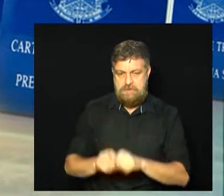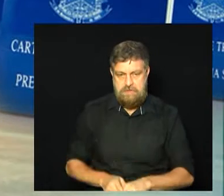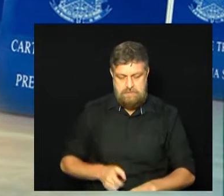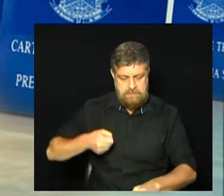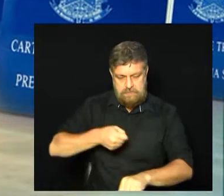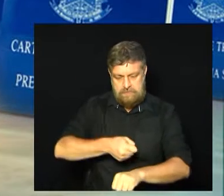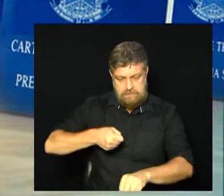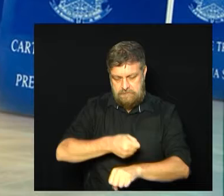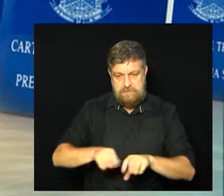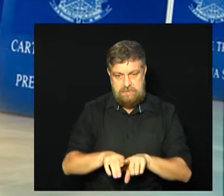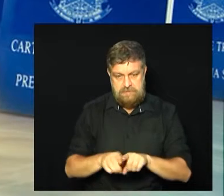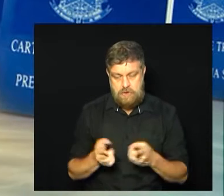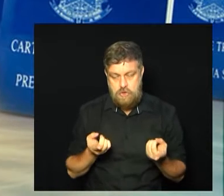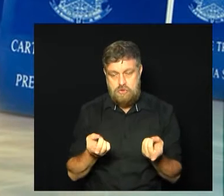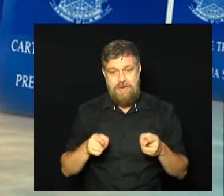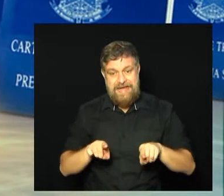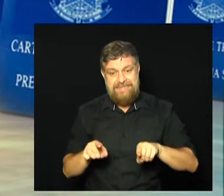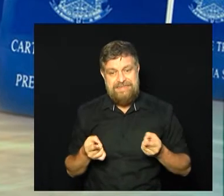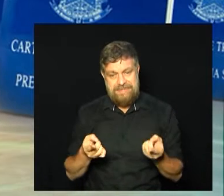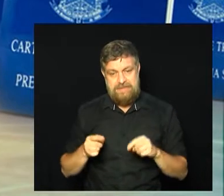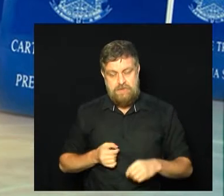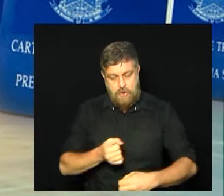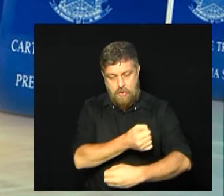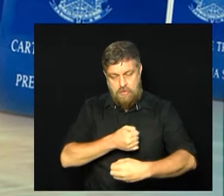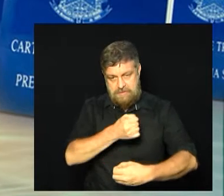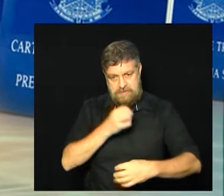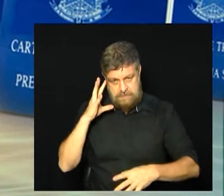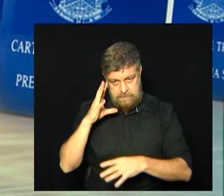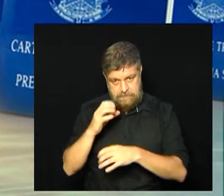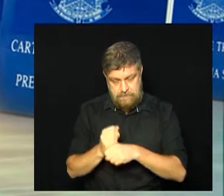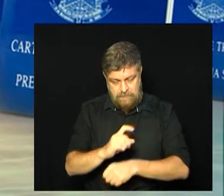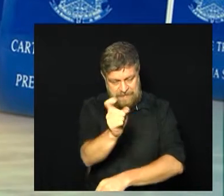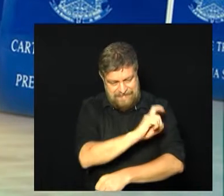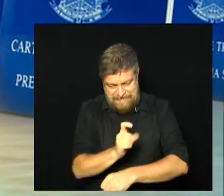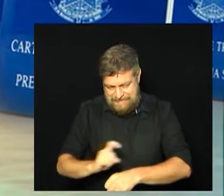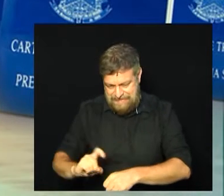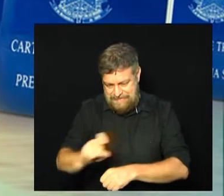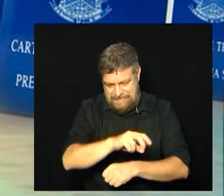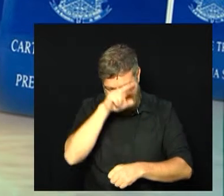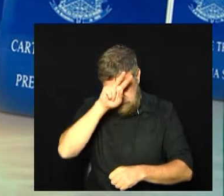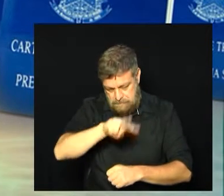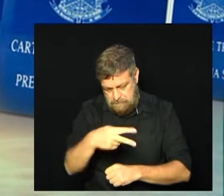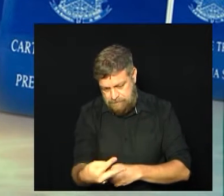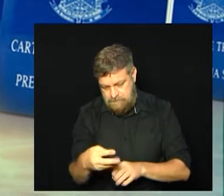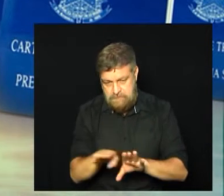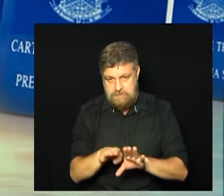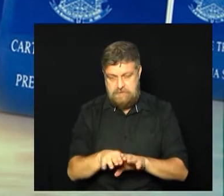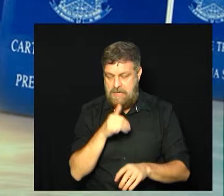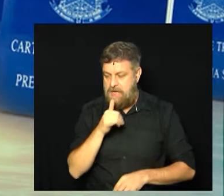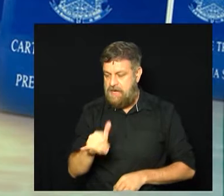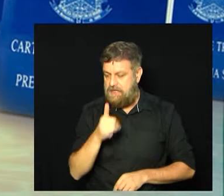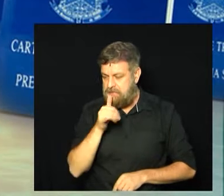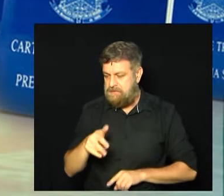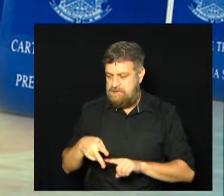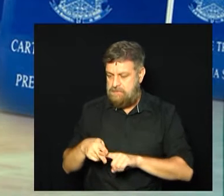carpinteiro, churrasqueiro, cozinheiro geral, detetizador, eletricista montador,